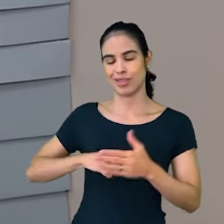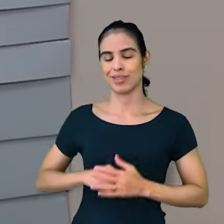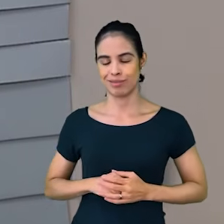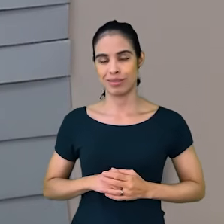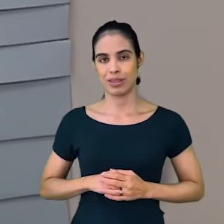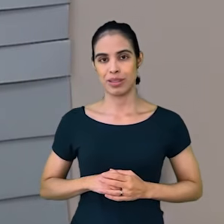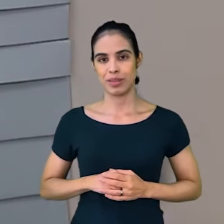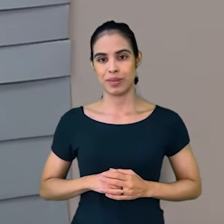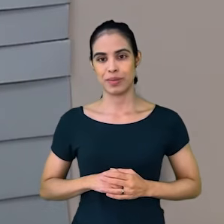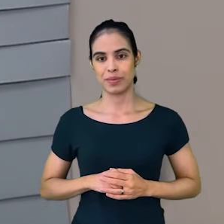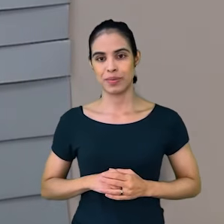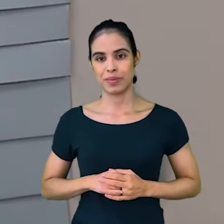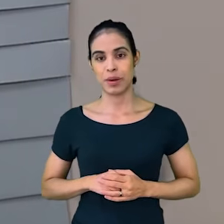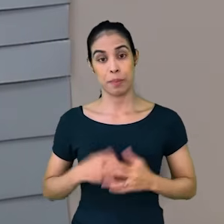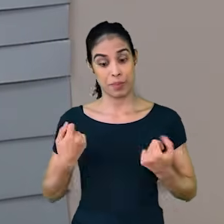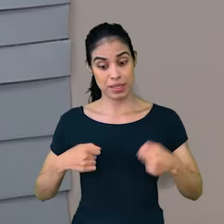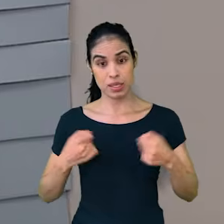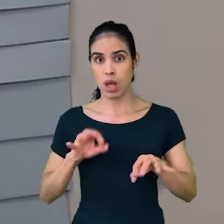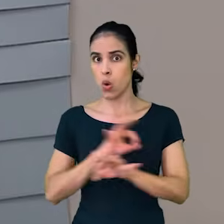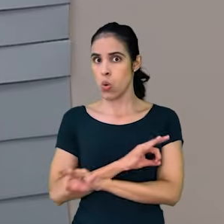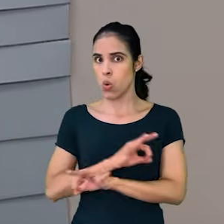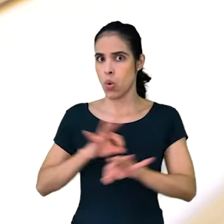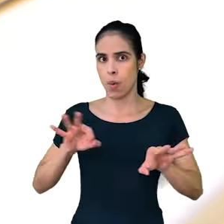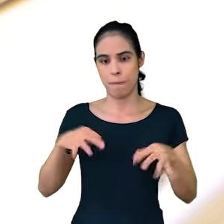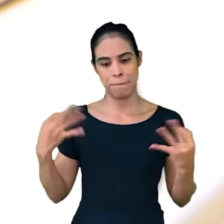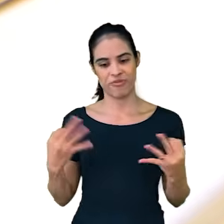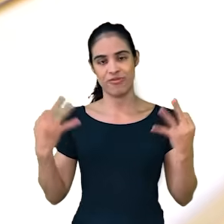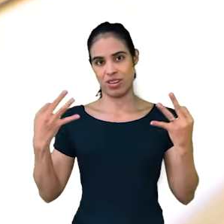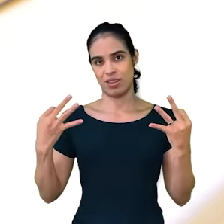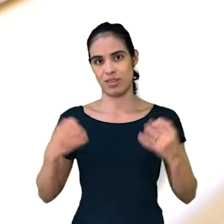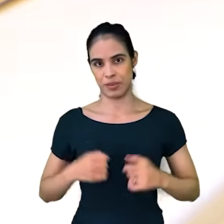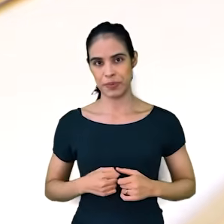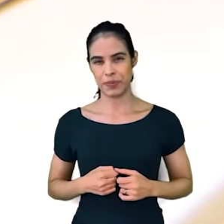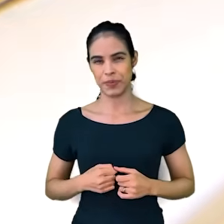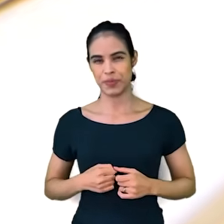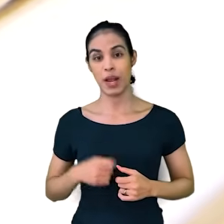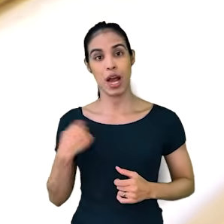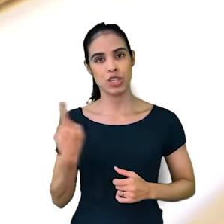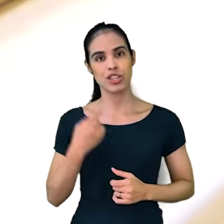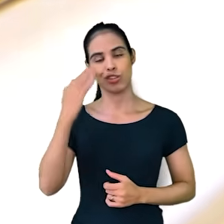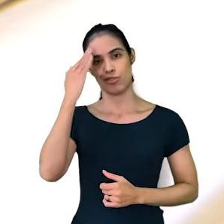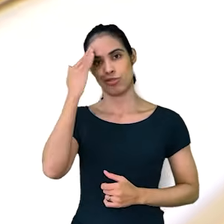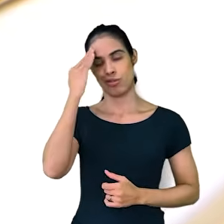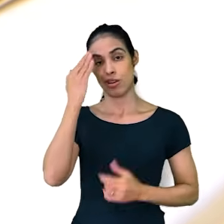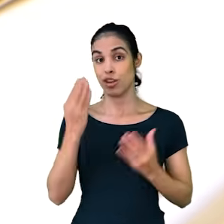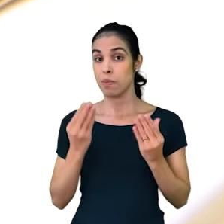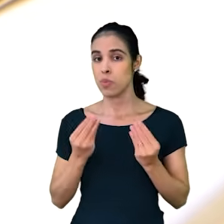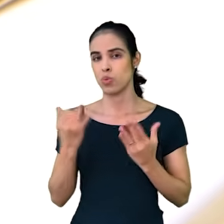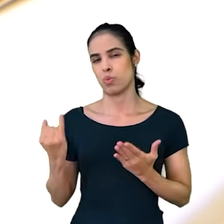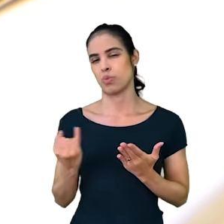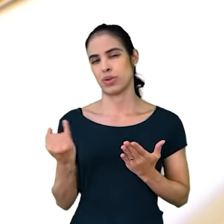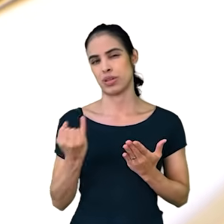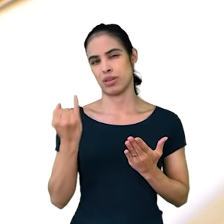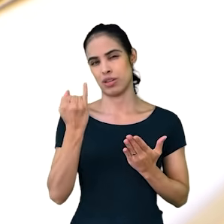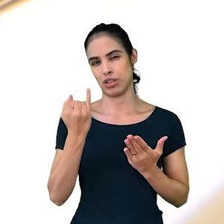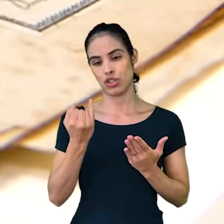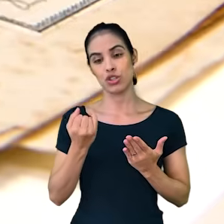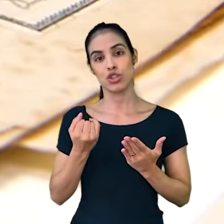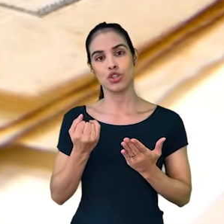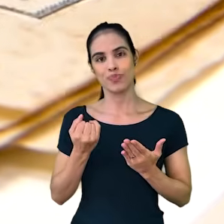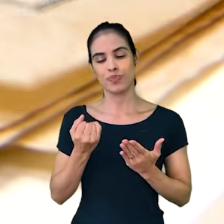essa documentação em ótimo estado. A gente tem noção da